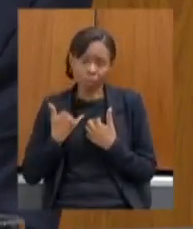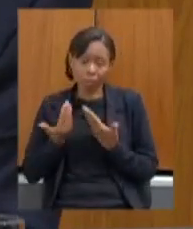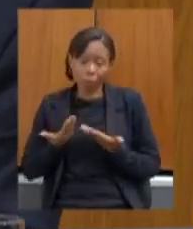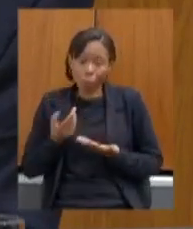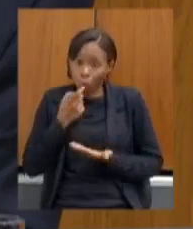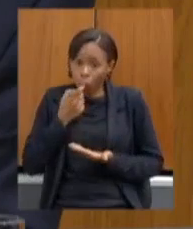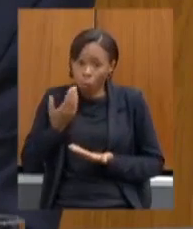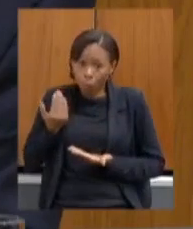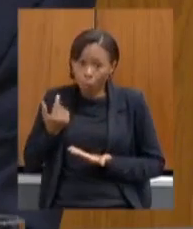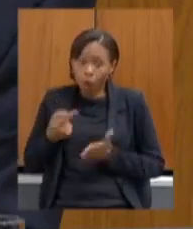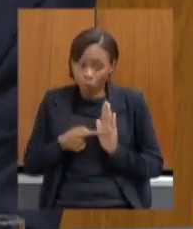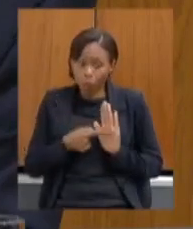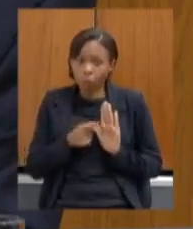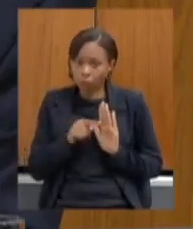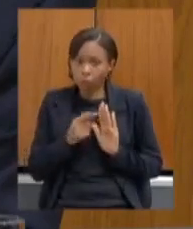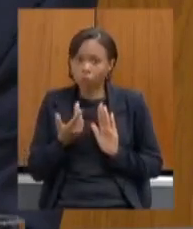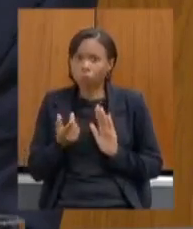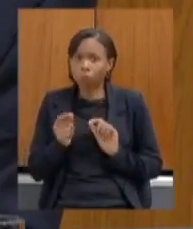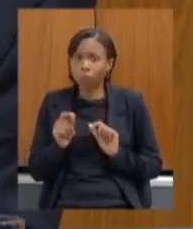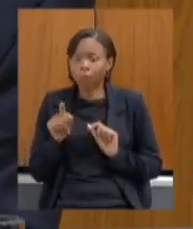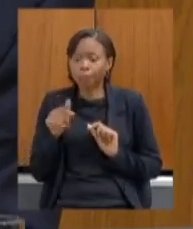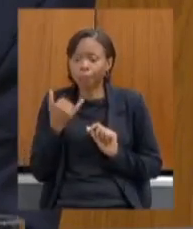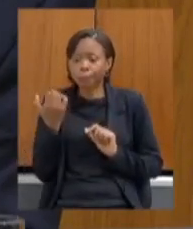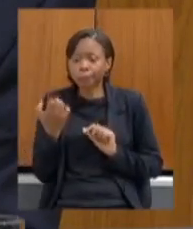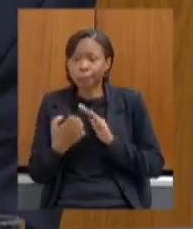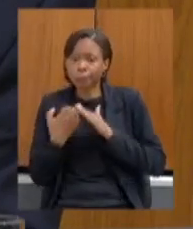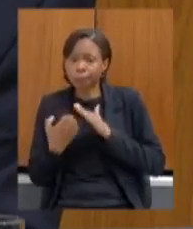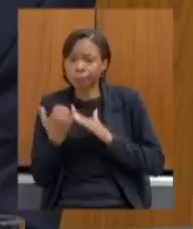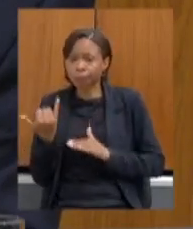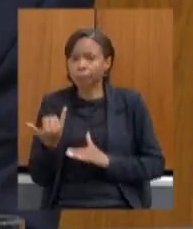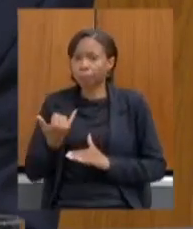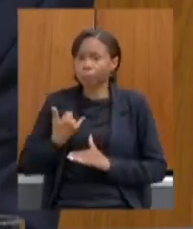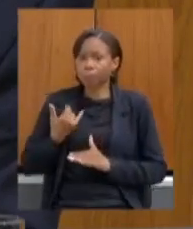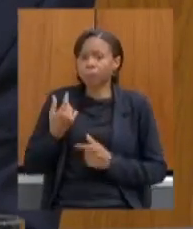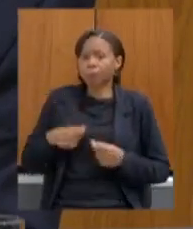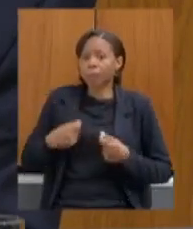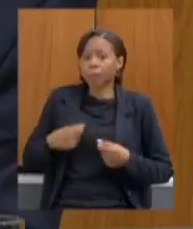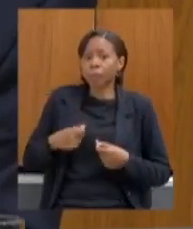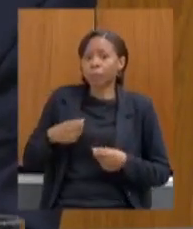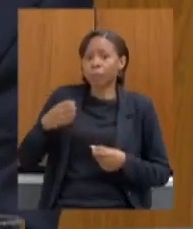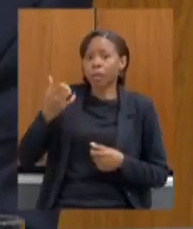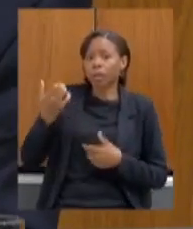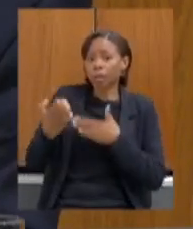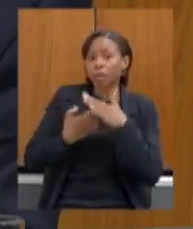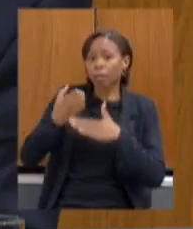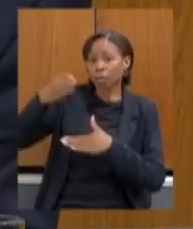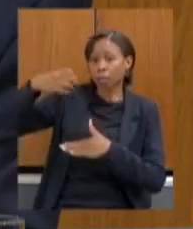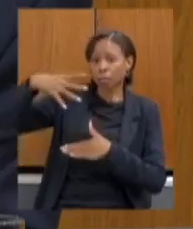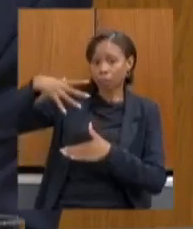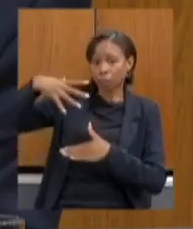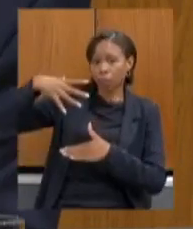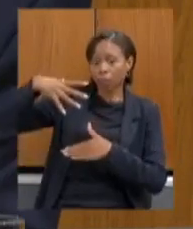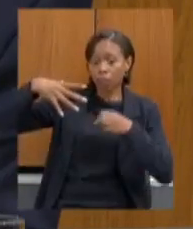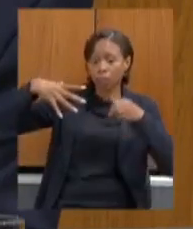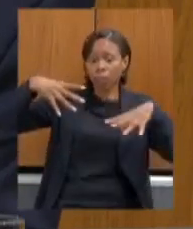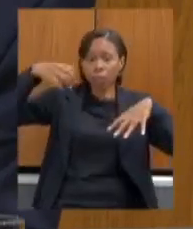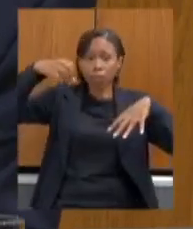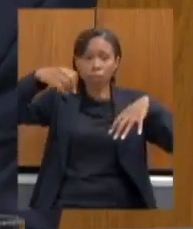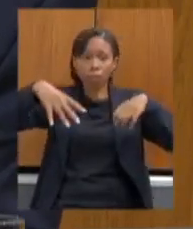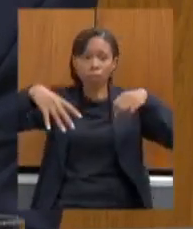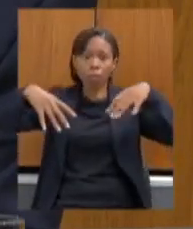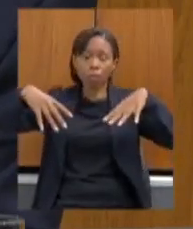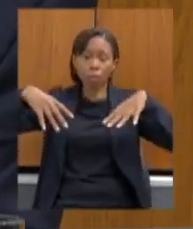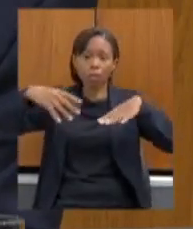eu estou precisando que a CEMIG me mostre o caminho, eu estou precisando ligar 12 usinas fotovoltaicas,